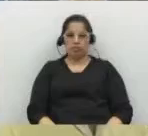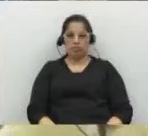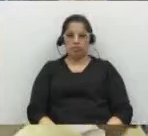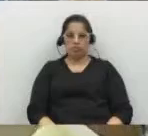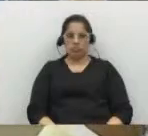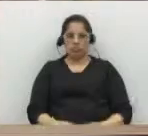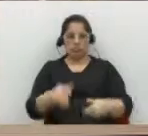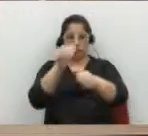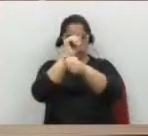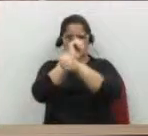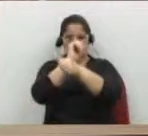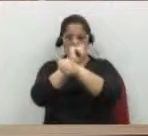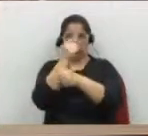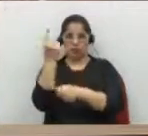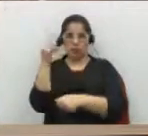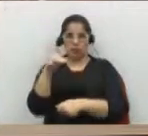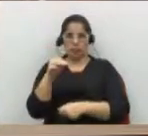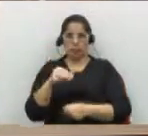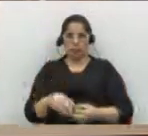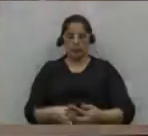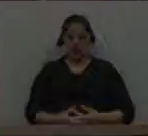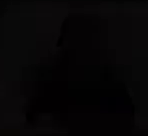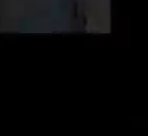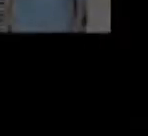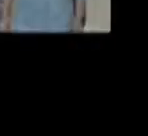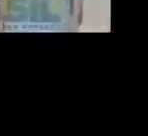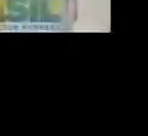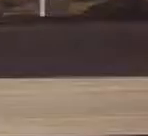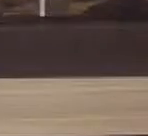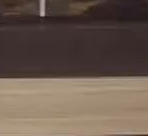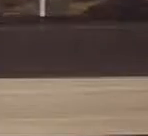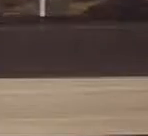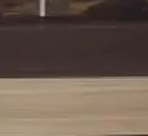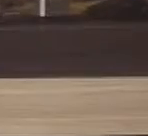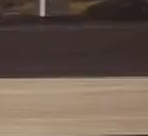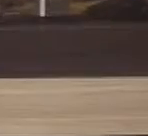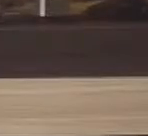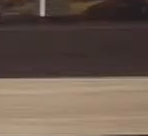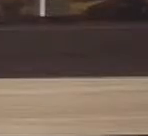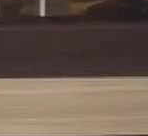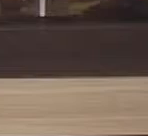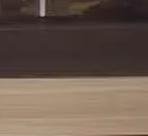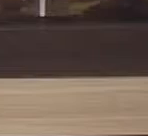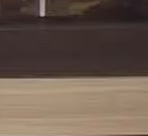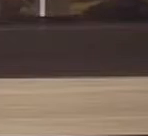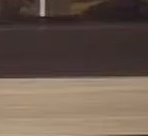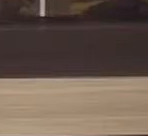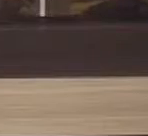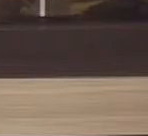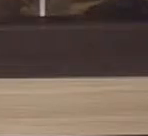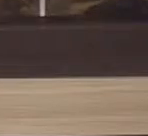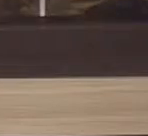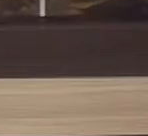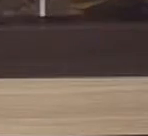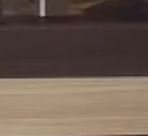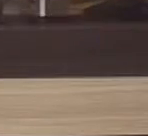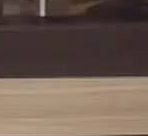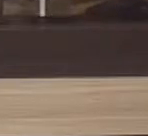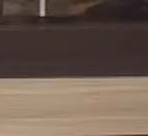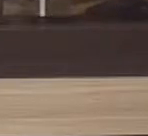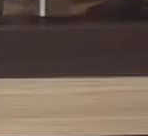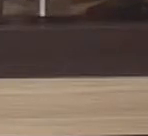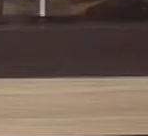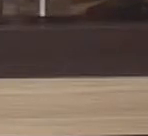A sessão está suspensa por 1 minuto. A sessão está reaberta. Esta presidência comunica